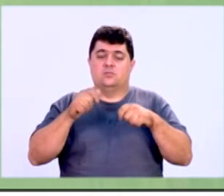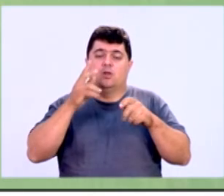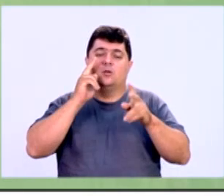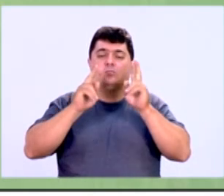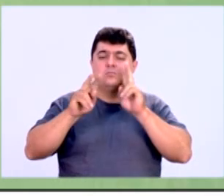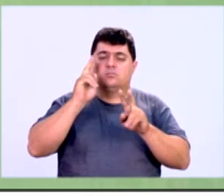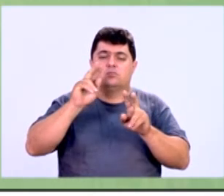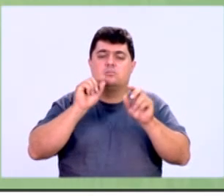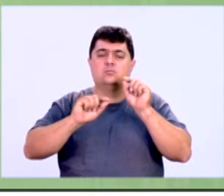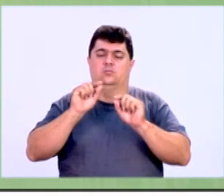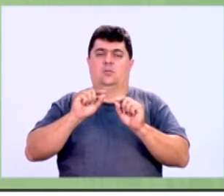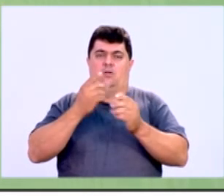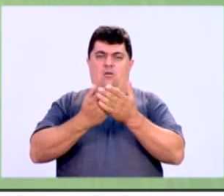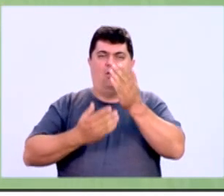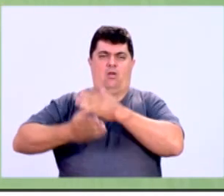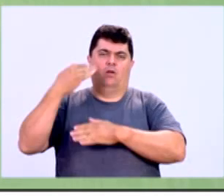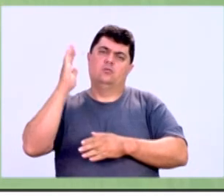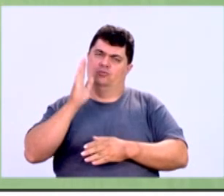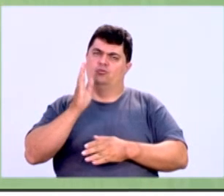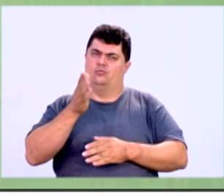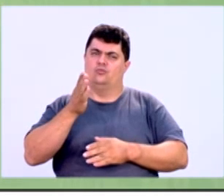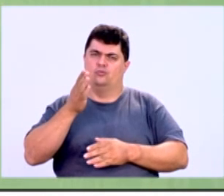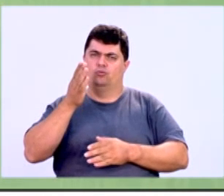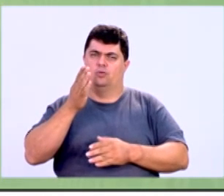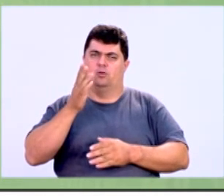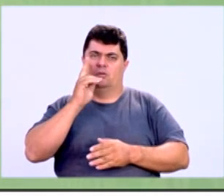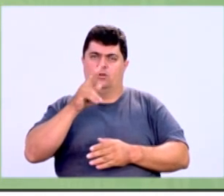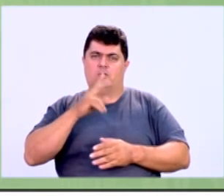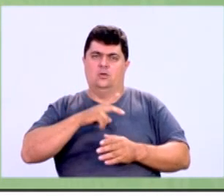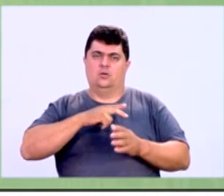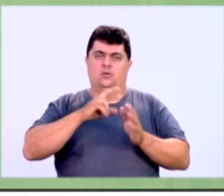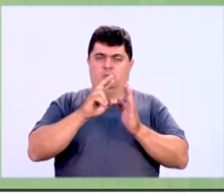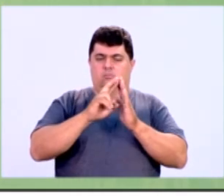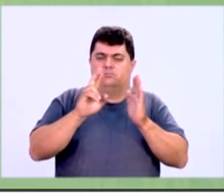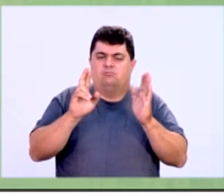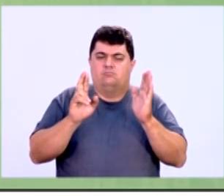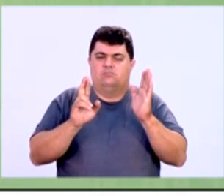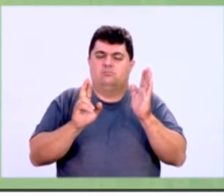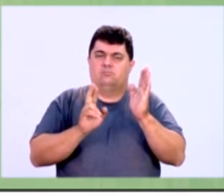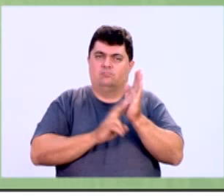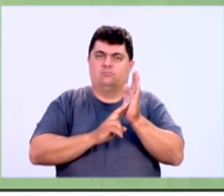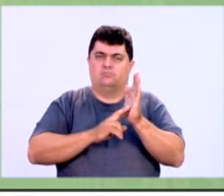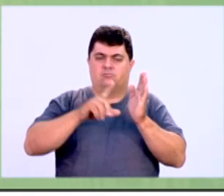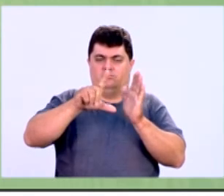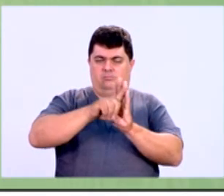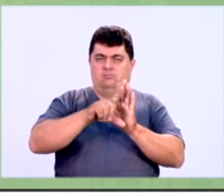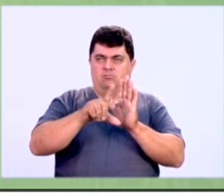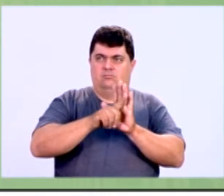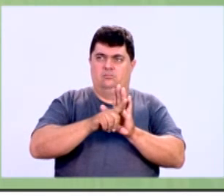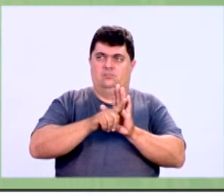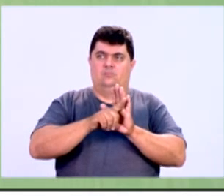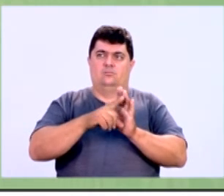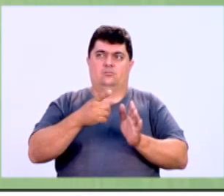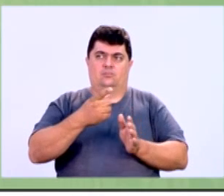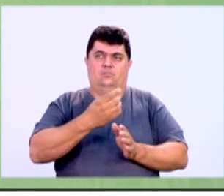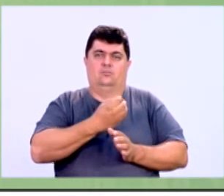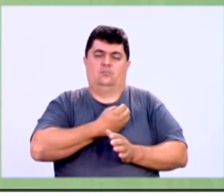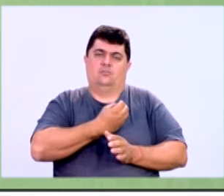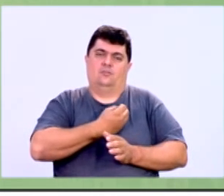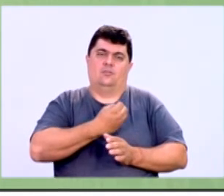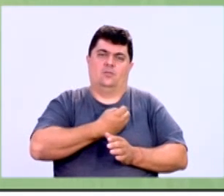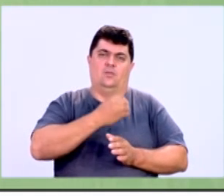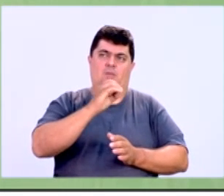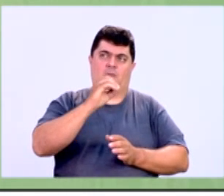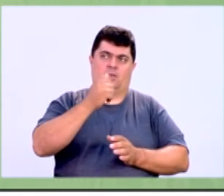e foi estudado na aula passada, que conforme a resolução do Conselho Nacional de Educação e a Câmara de